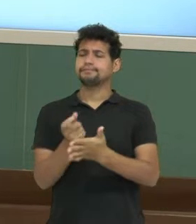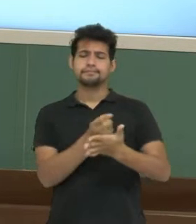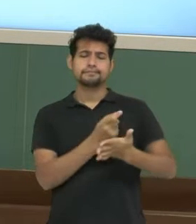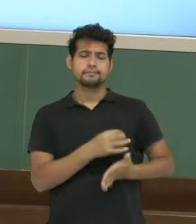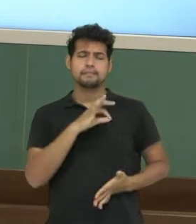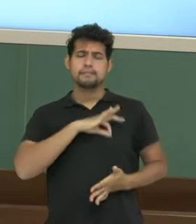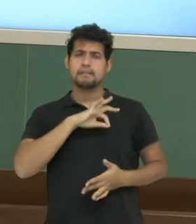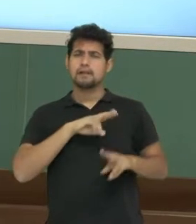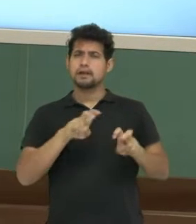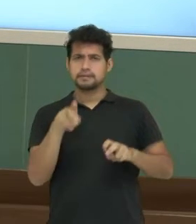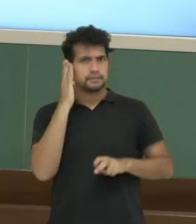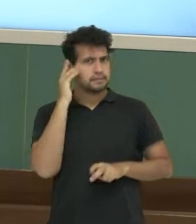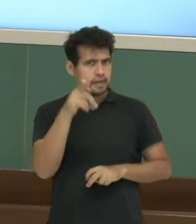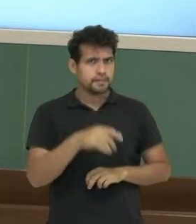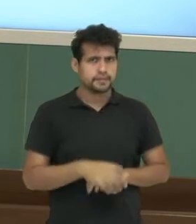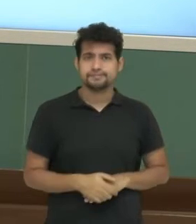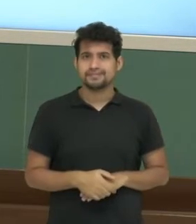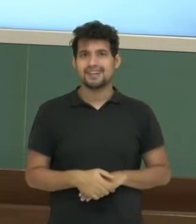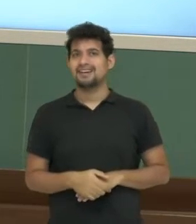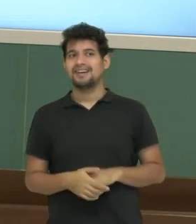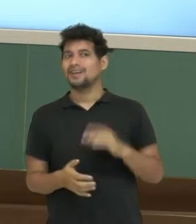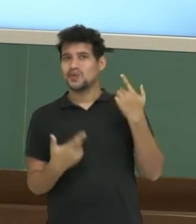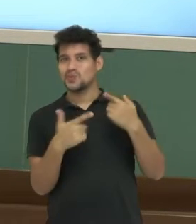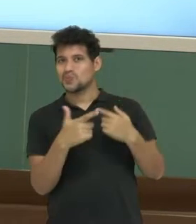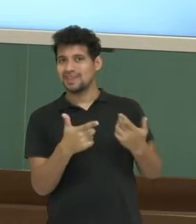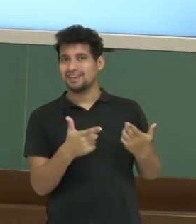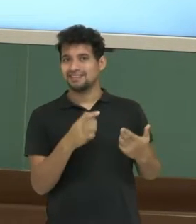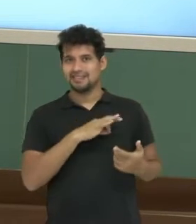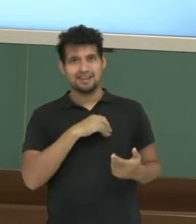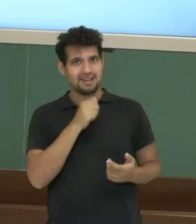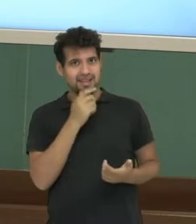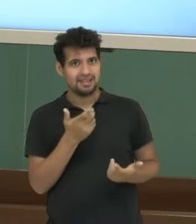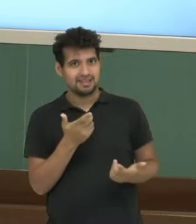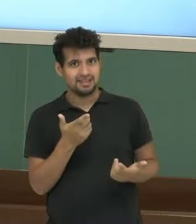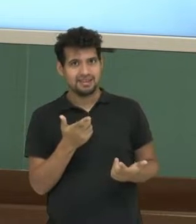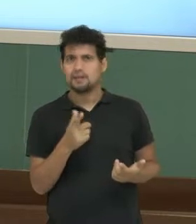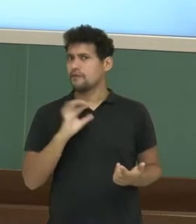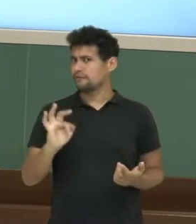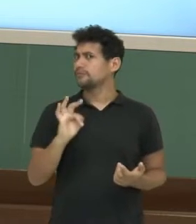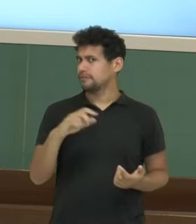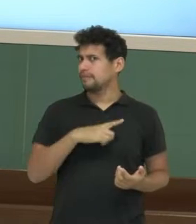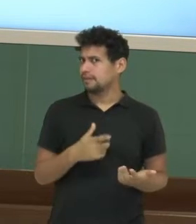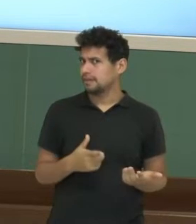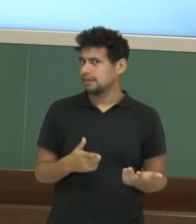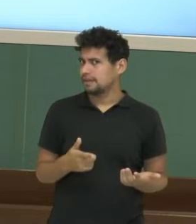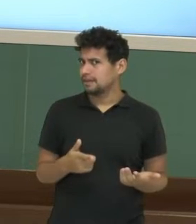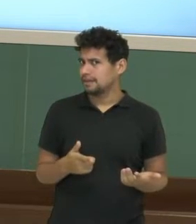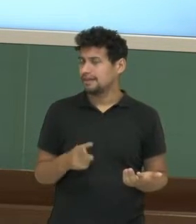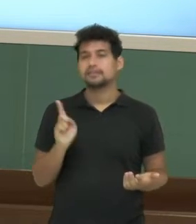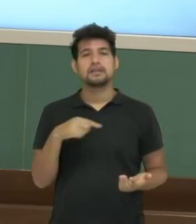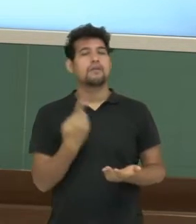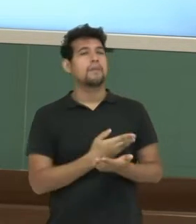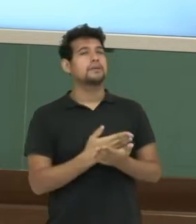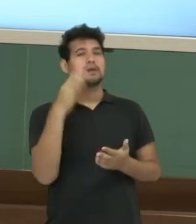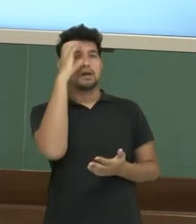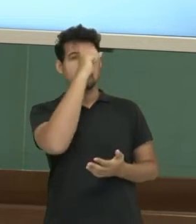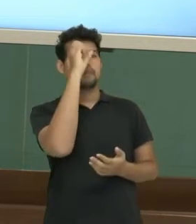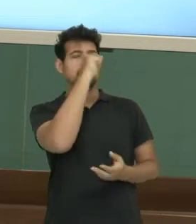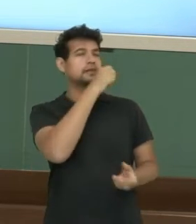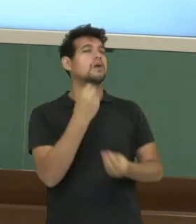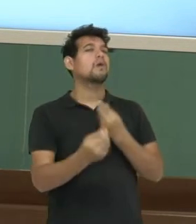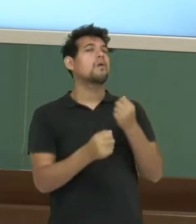salário? Sabe disso? Ah, você não tem salário ainda? Mas vai ter? Não vai ter? Já é bom aprender como faz